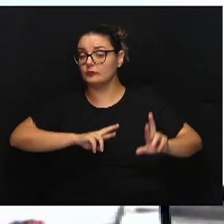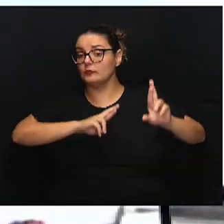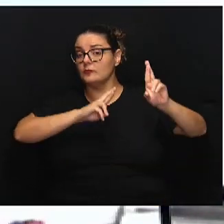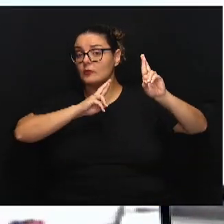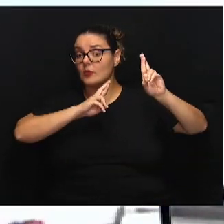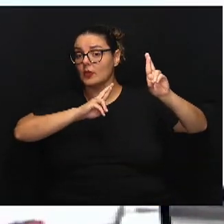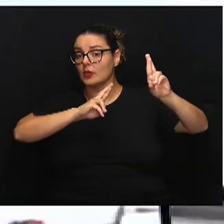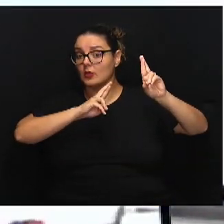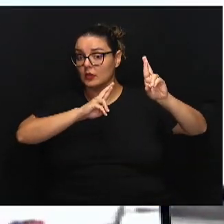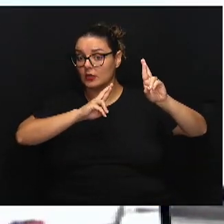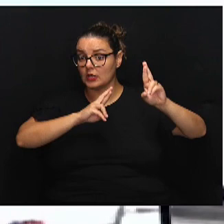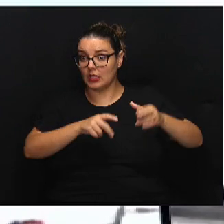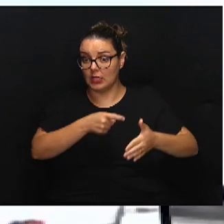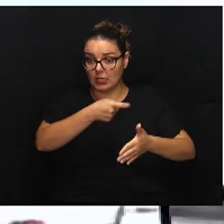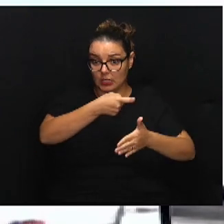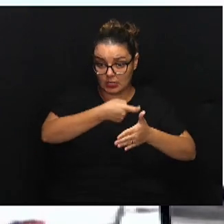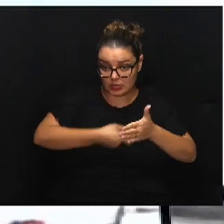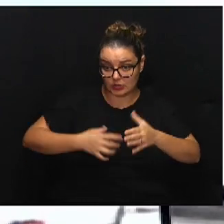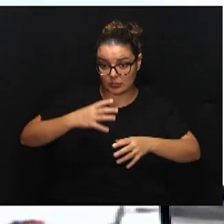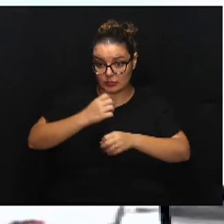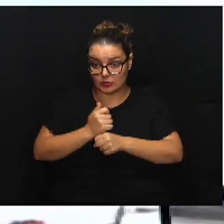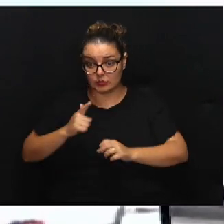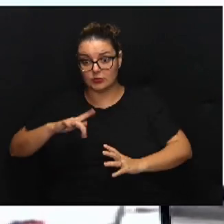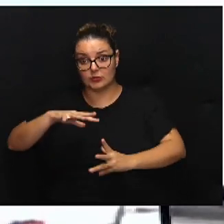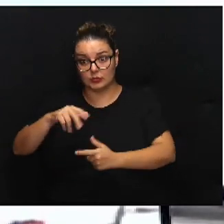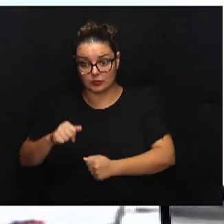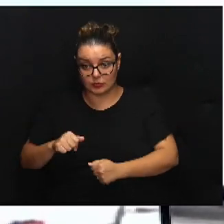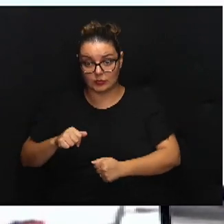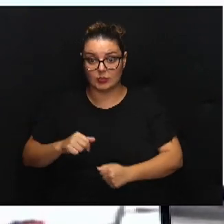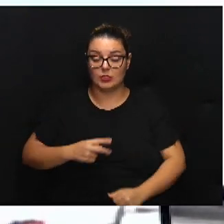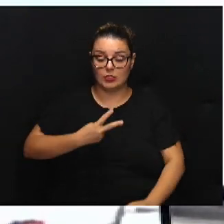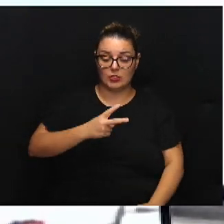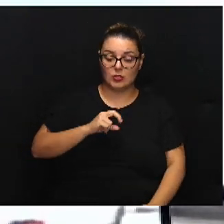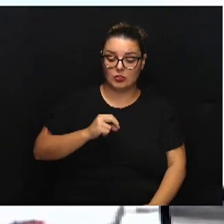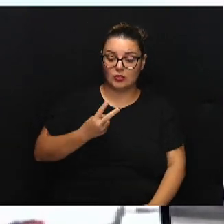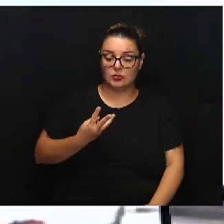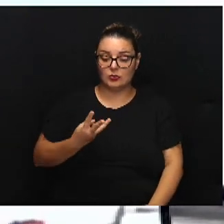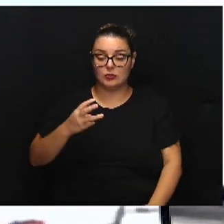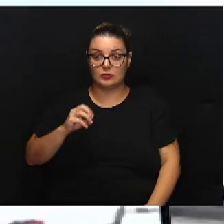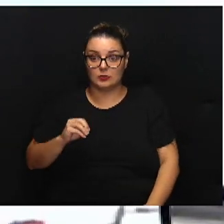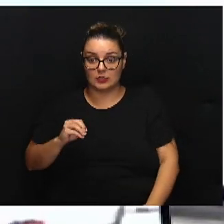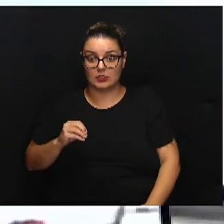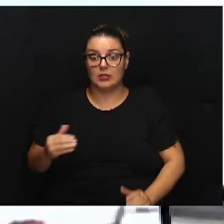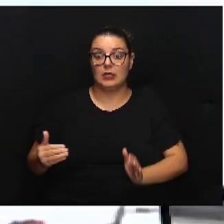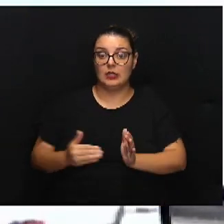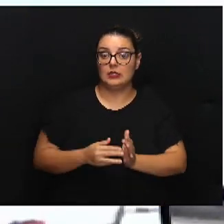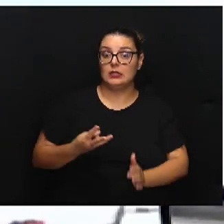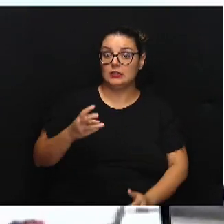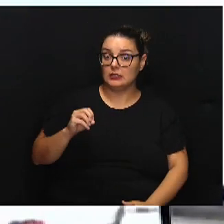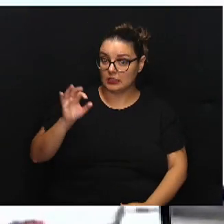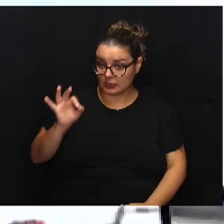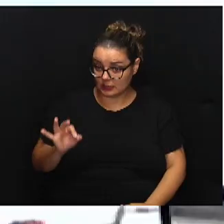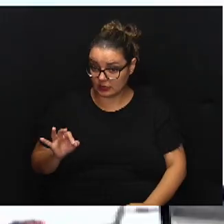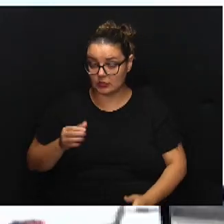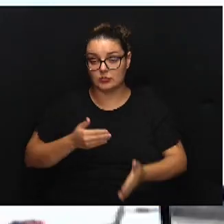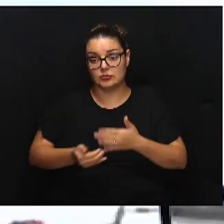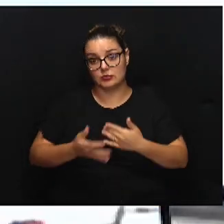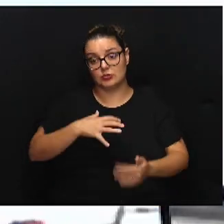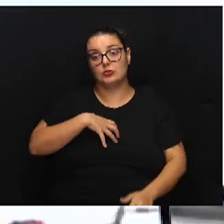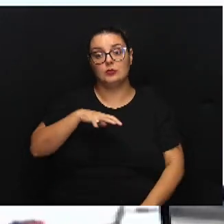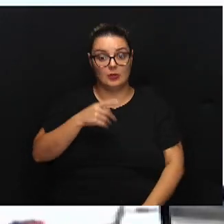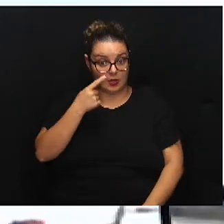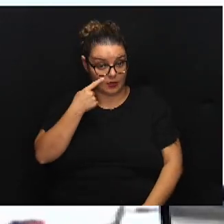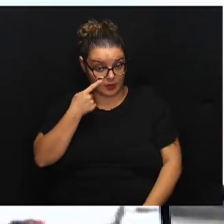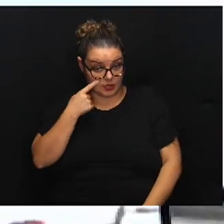expectativa de que a taxa geral global no mundo em 2030 chegue a 30%. De qualquer modo, veja